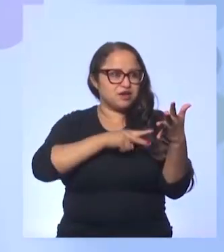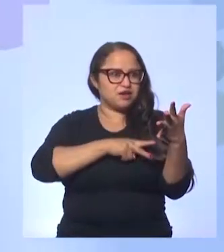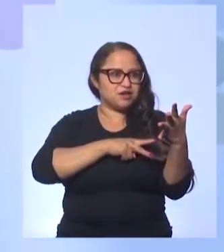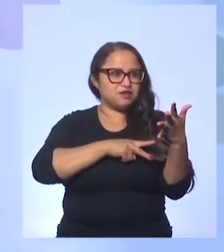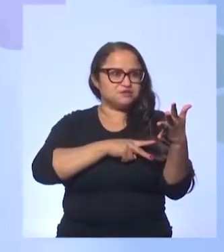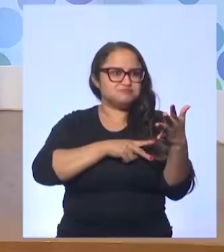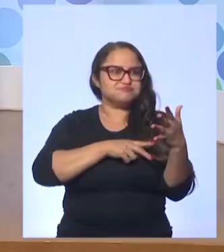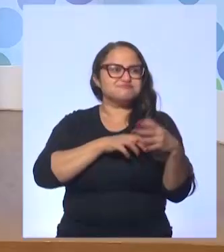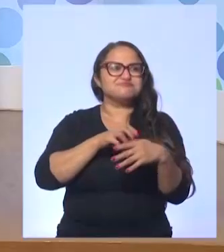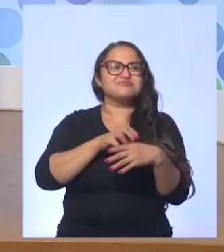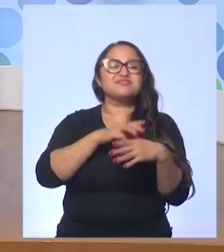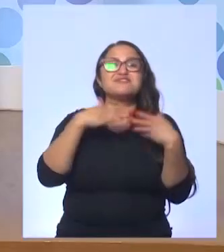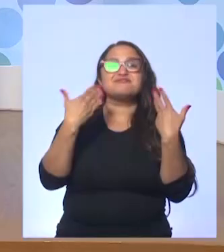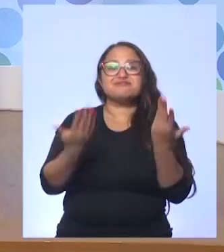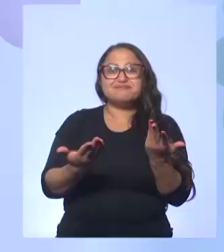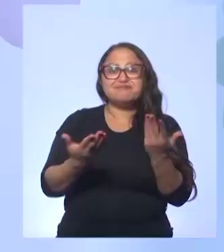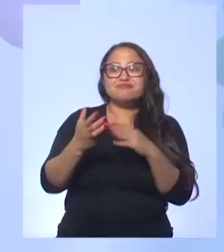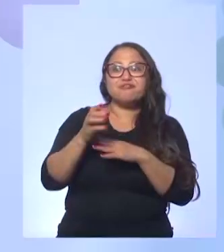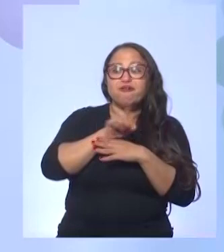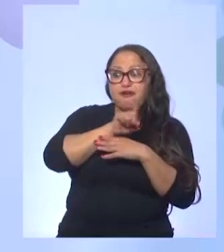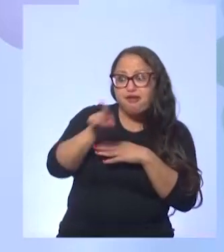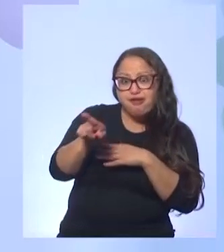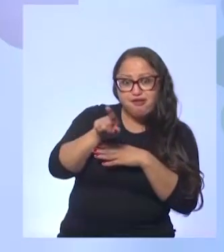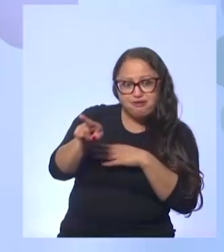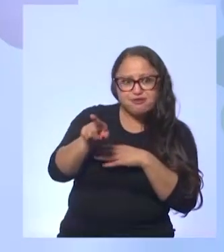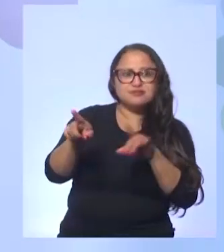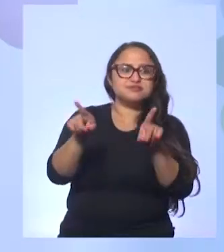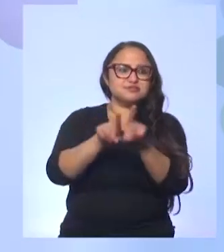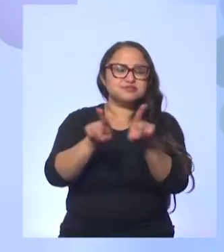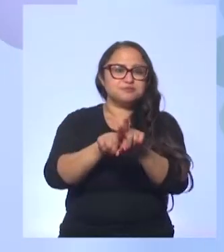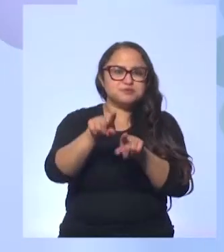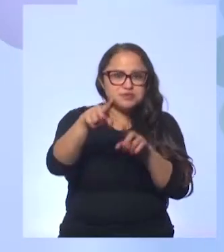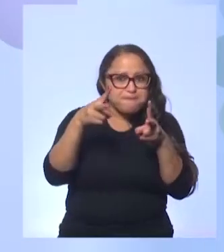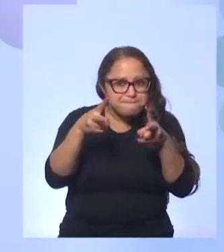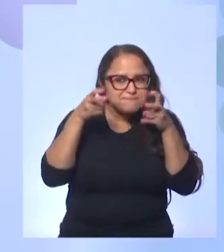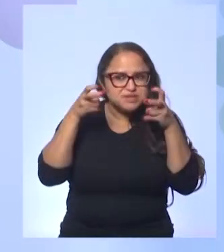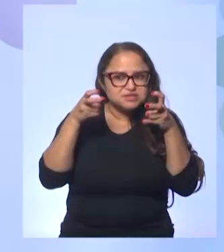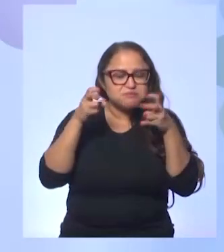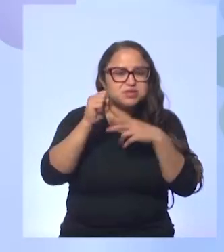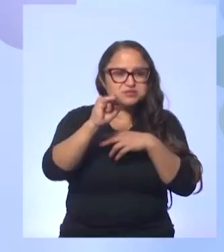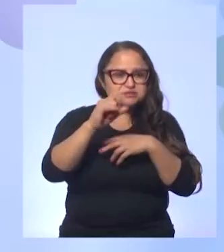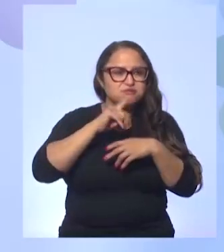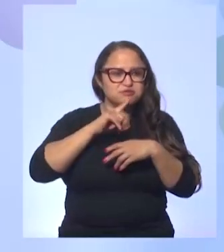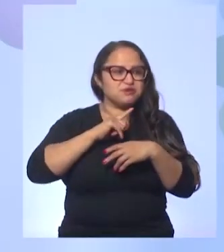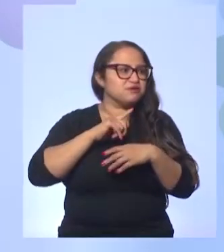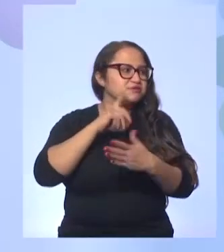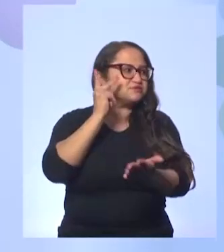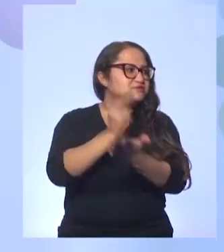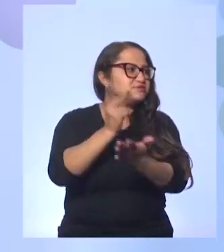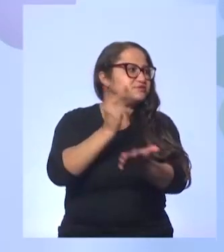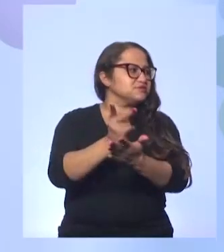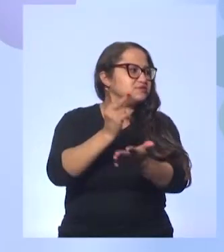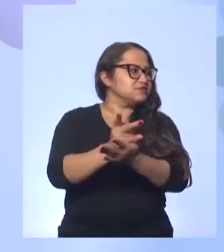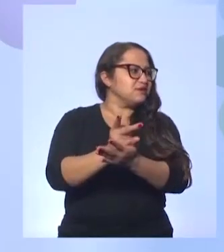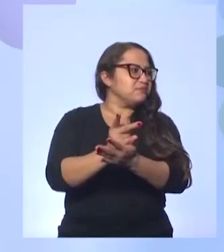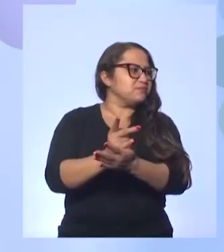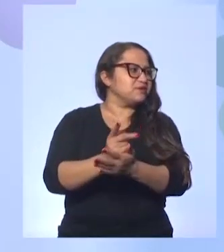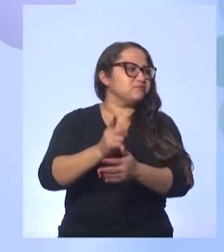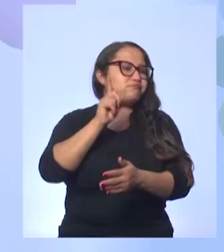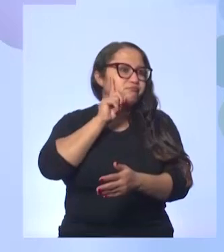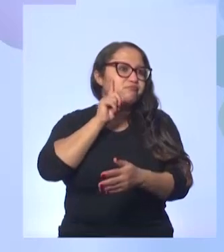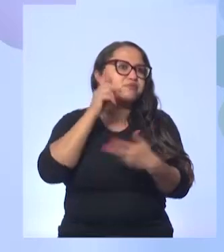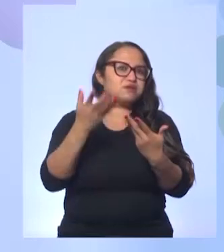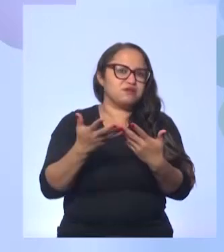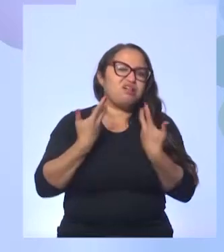Eles também, apareceu aqui eles. Para vocês perceberem, se eu colocasse adolescentes toda hora aqui, esse texto ia ficar impossível de se ler, ia